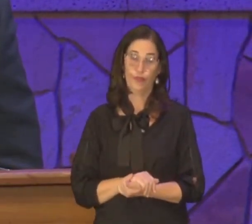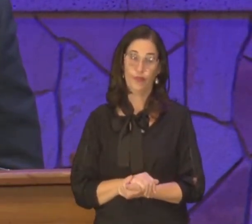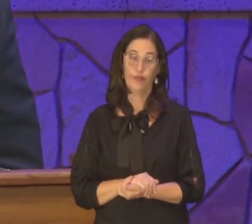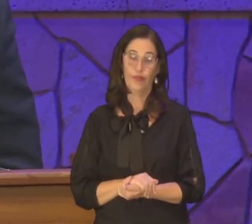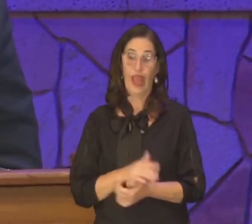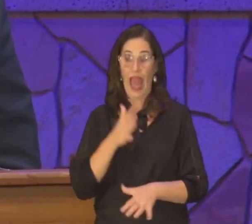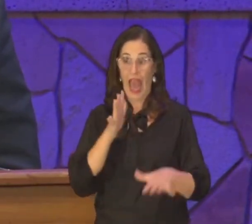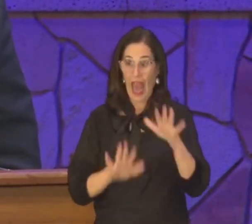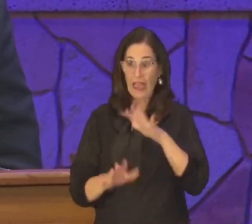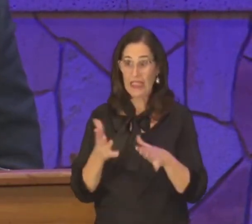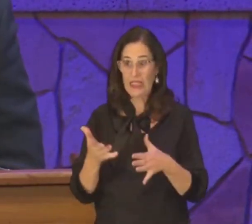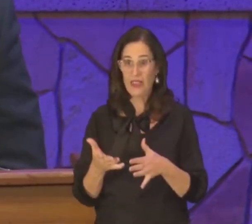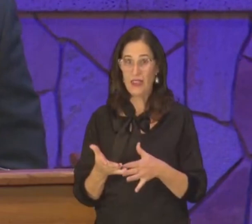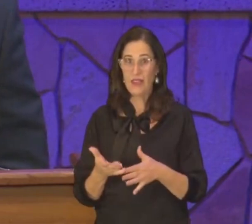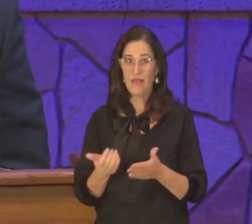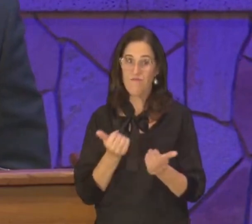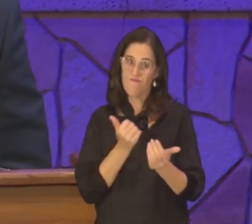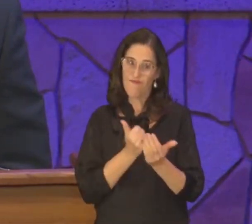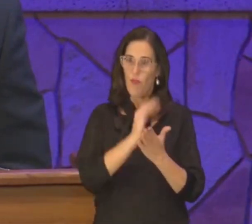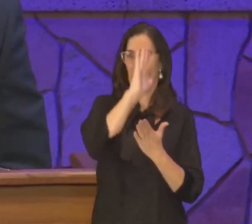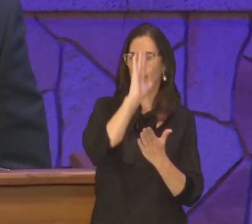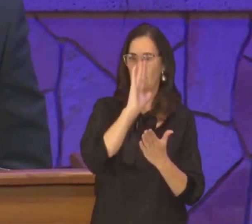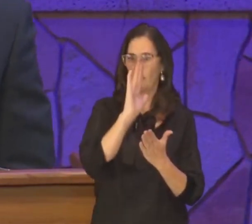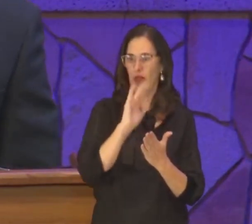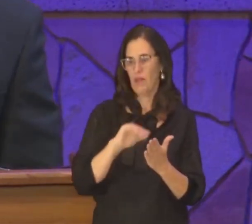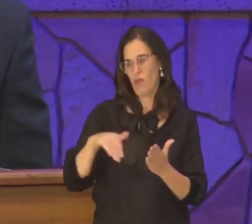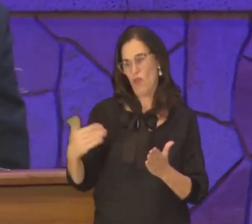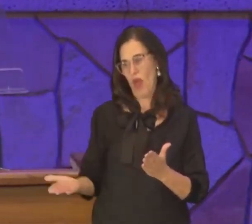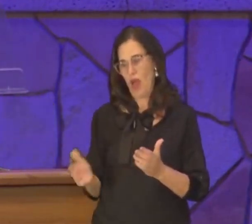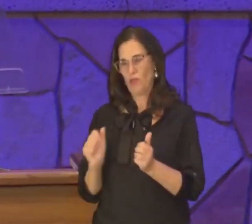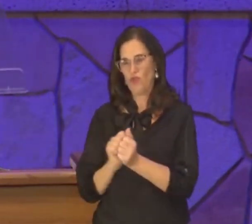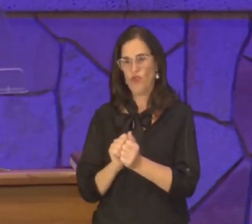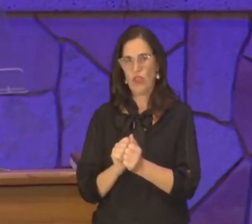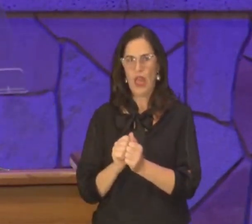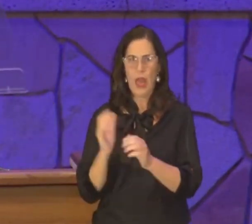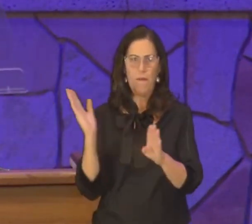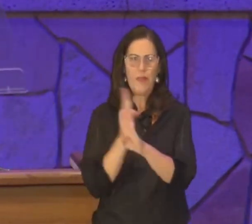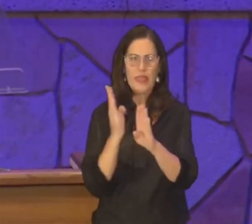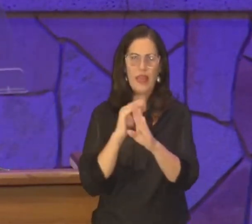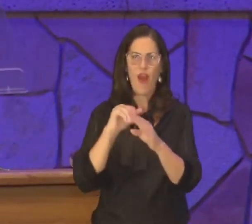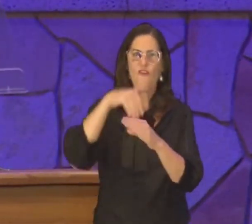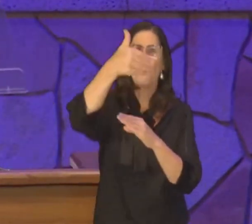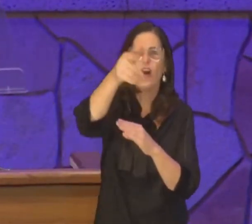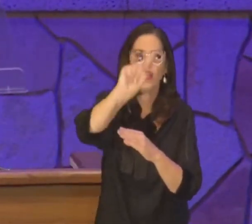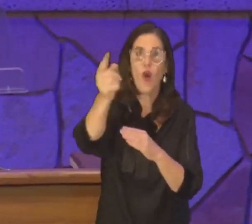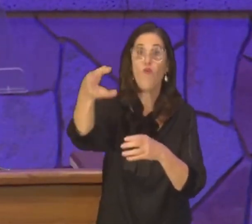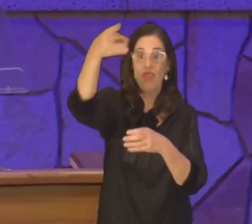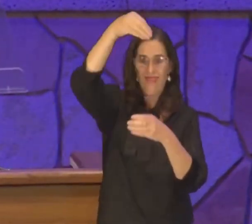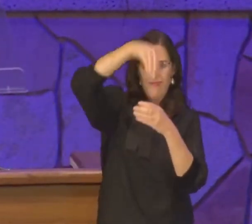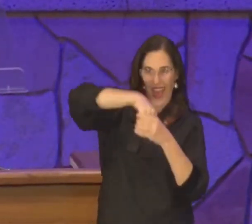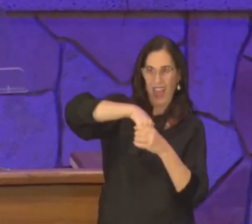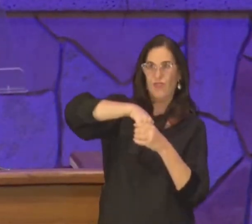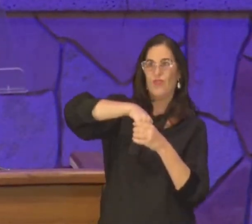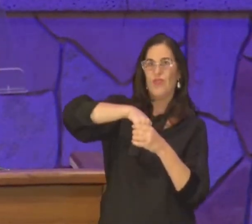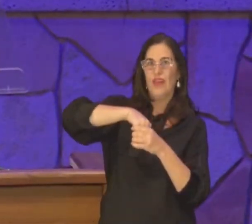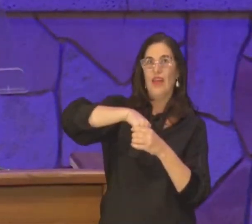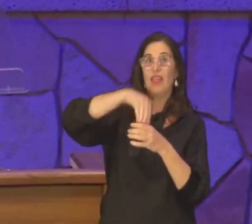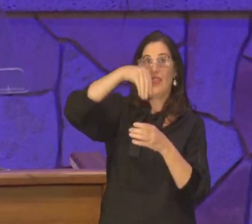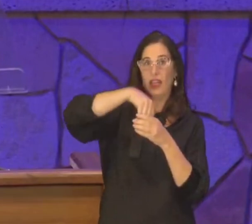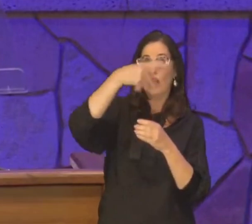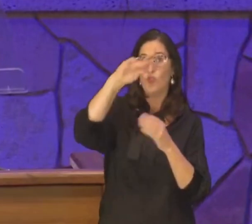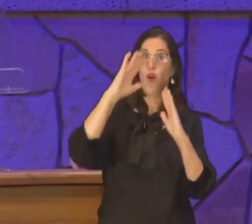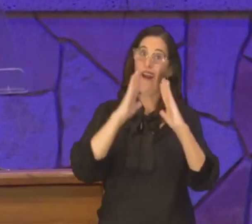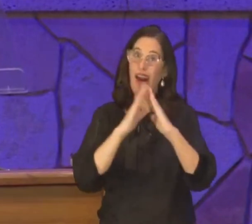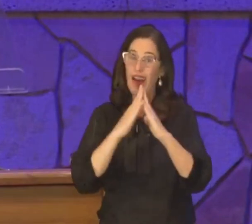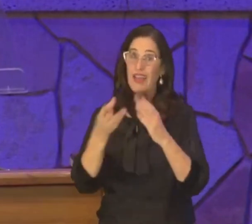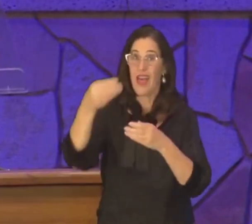Às vezes o difamador pode estar ao seu lado. Às vezes a perseguição não está lá fora, às vezes a perseguição está dentro da sua casa,